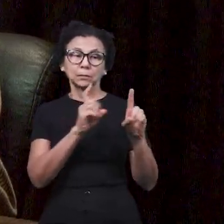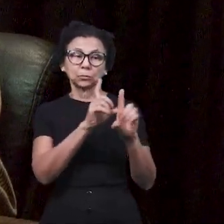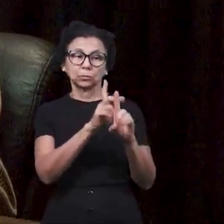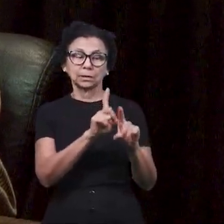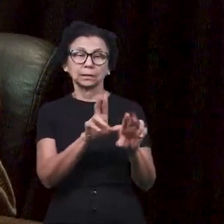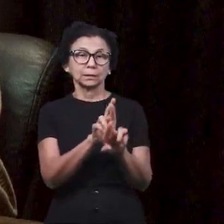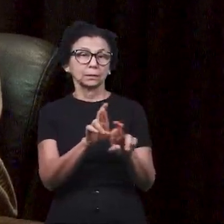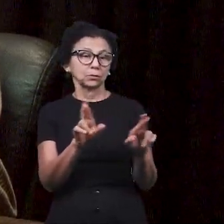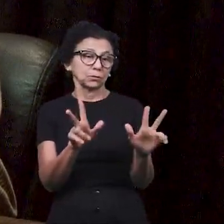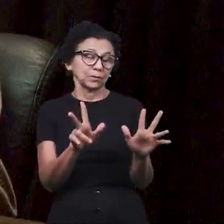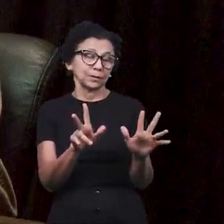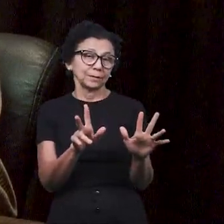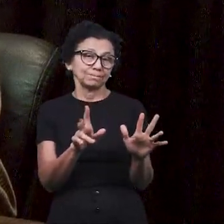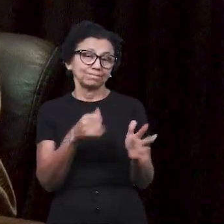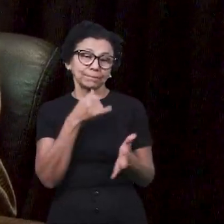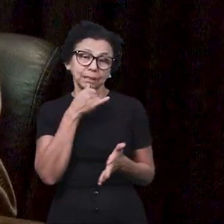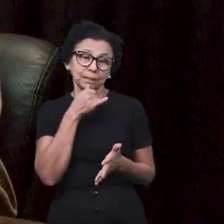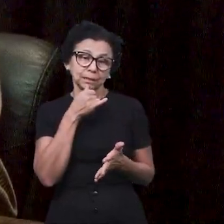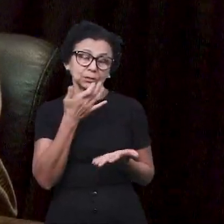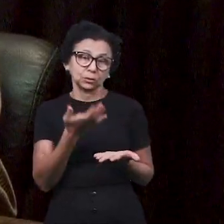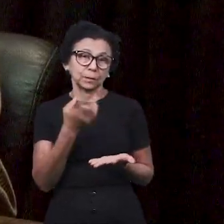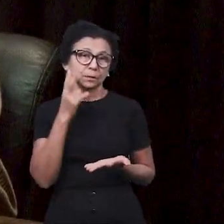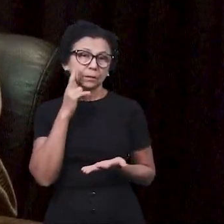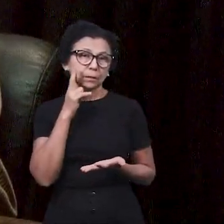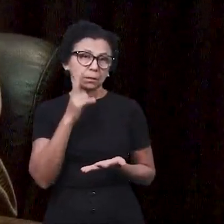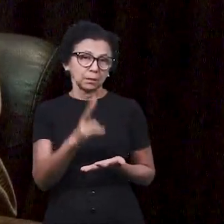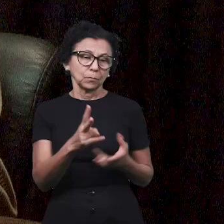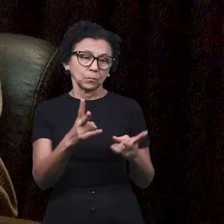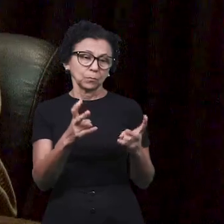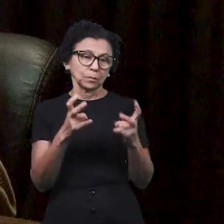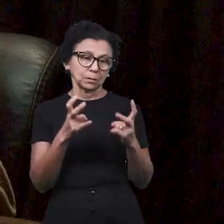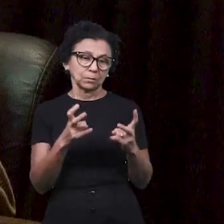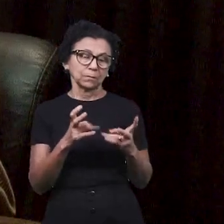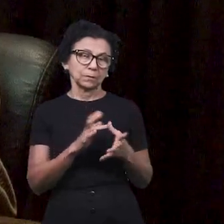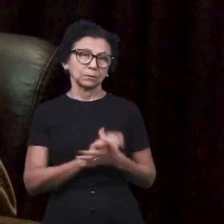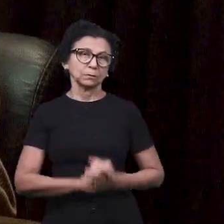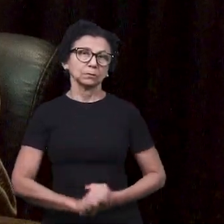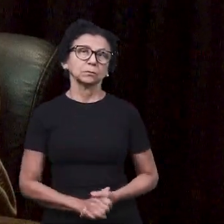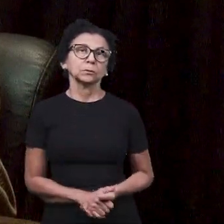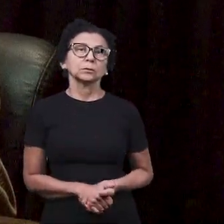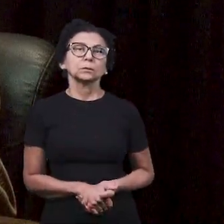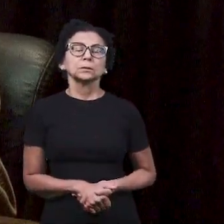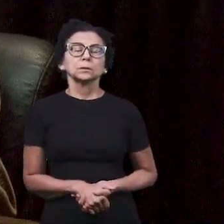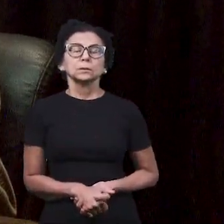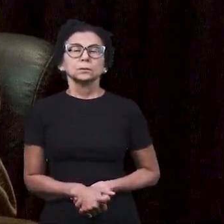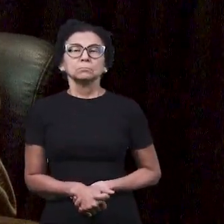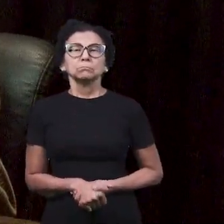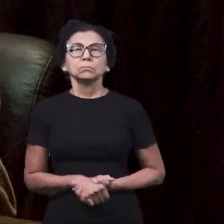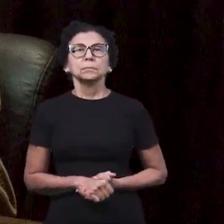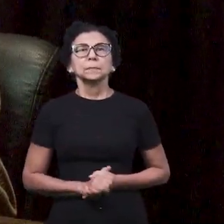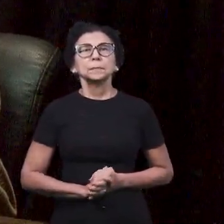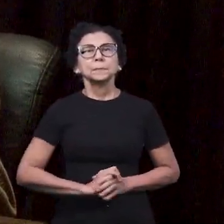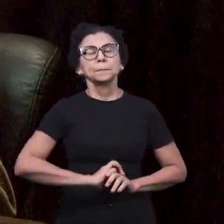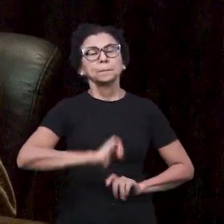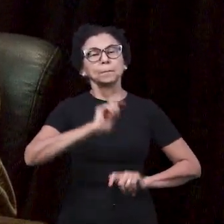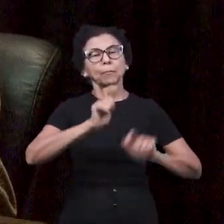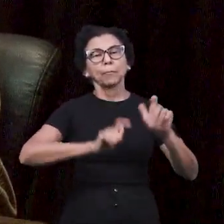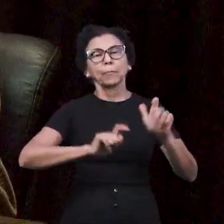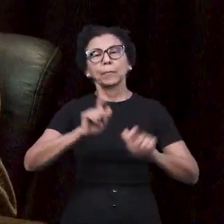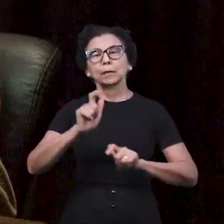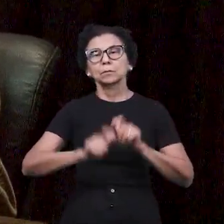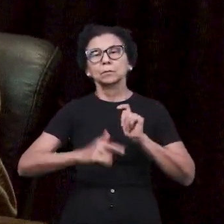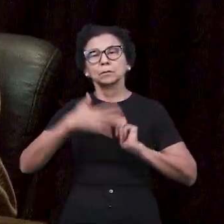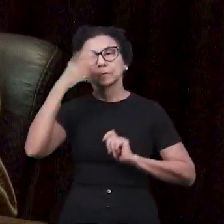quando, e infelizmente nós temos visto, nesses anos todos, pessoas que se aventuram